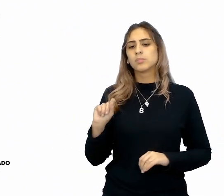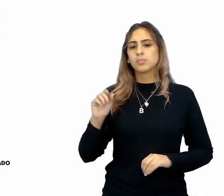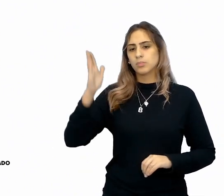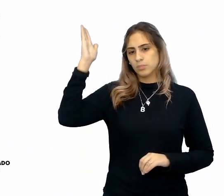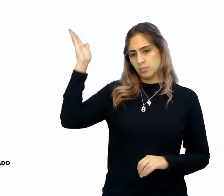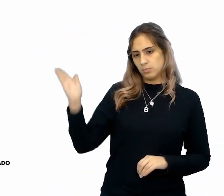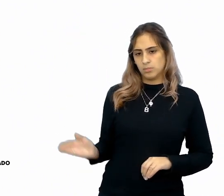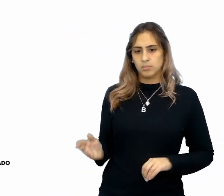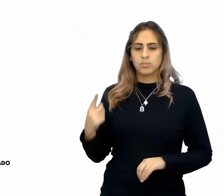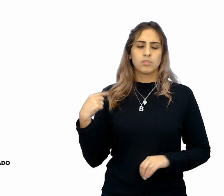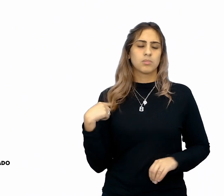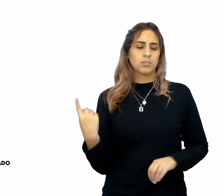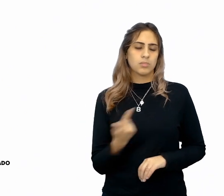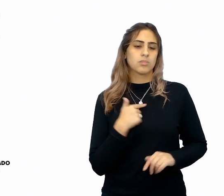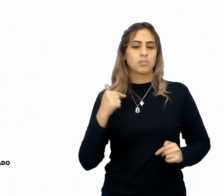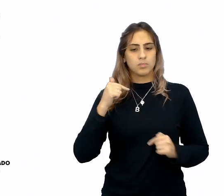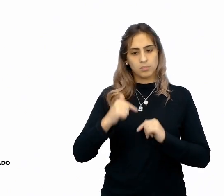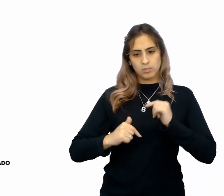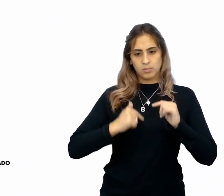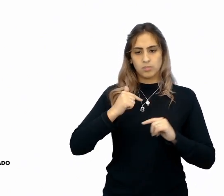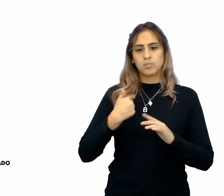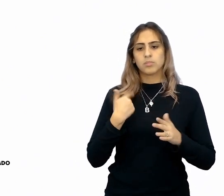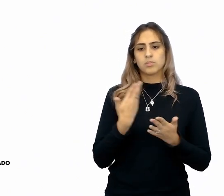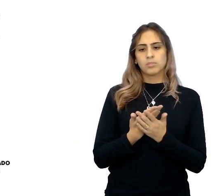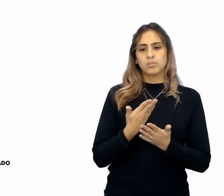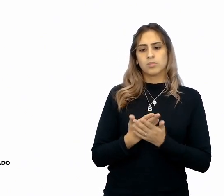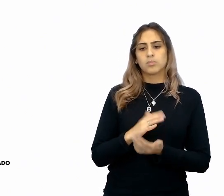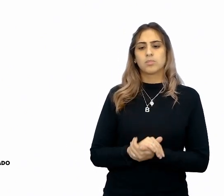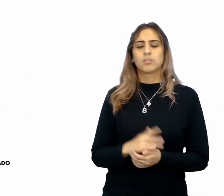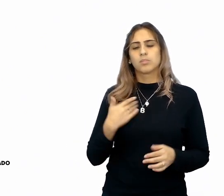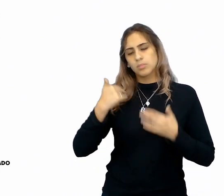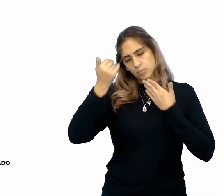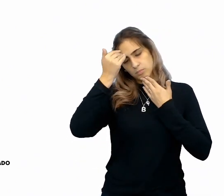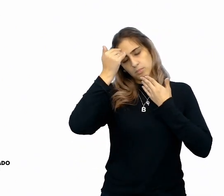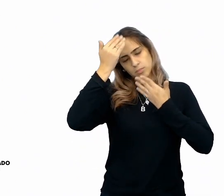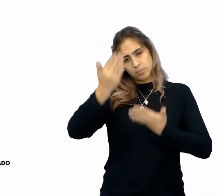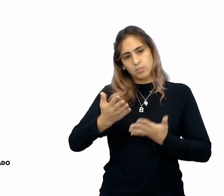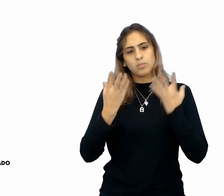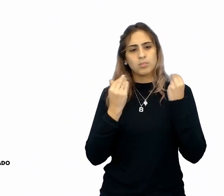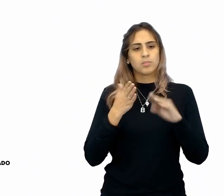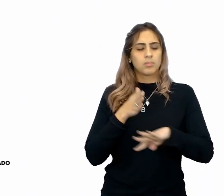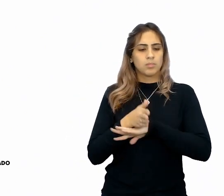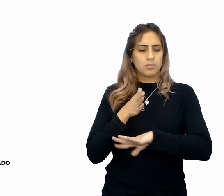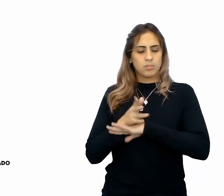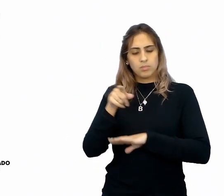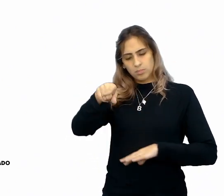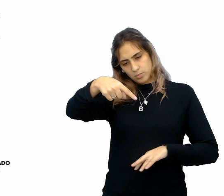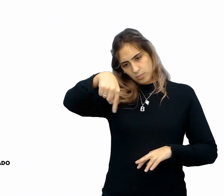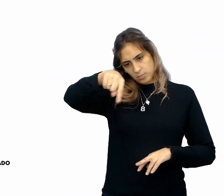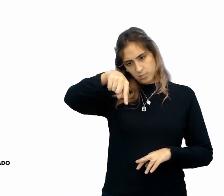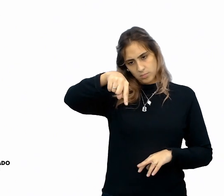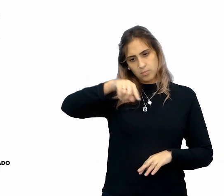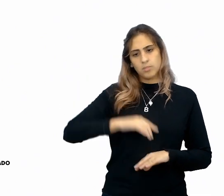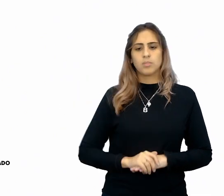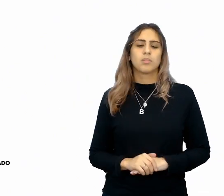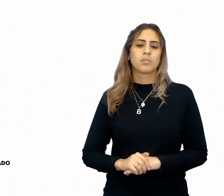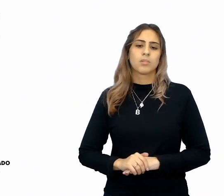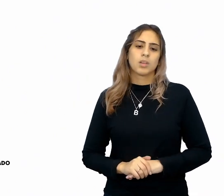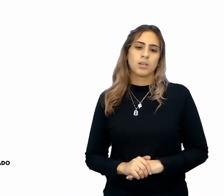nos nosso trabalho, no nosso estudo. Eu agradeço a participação de vocês,